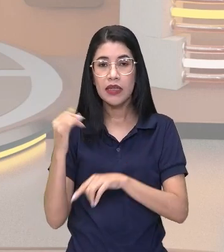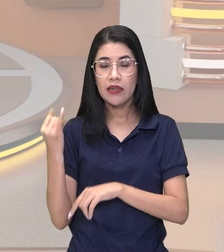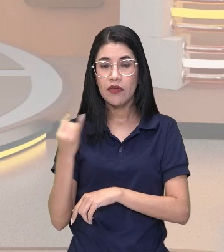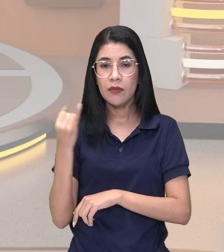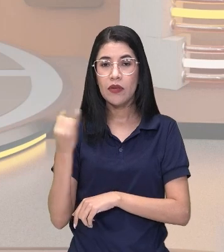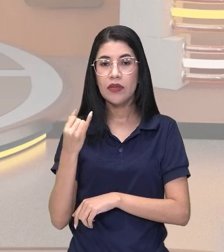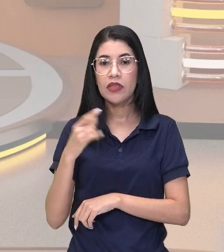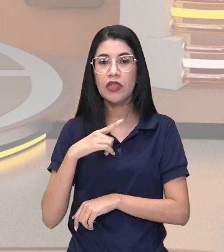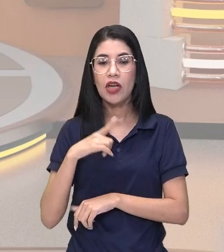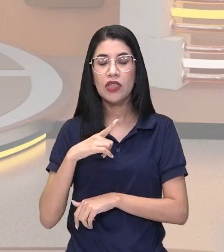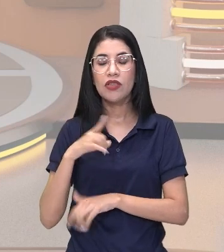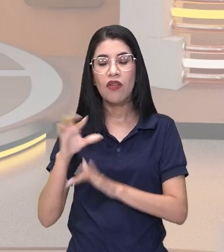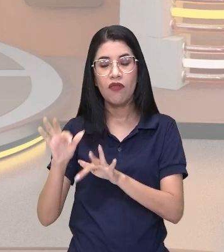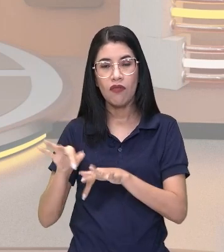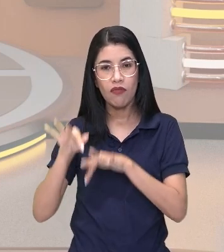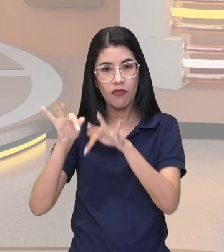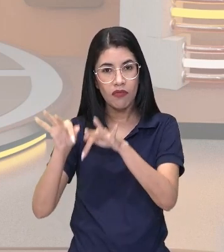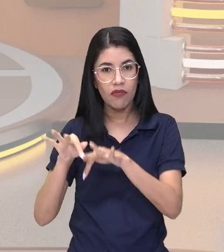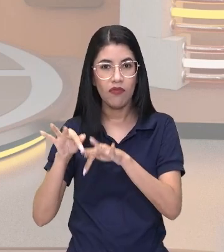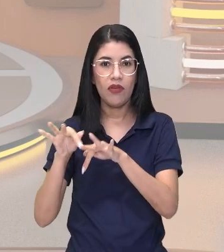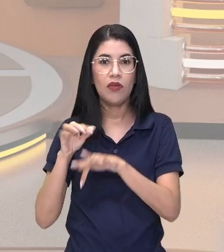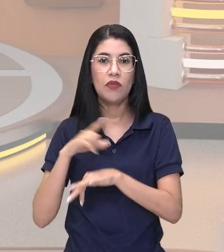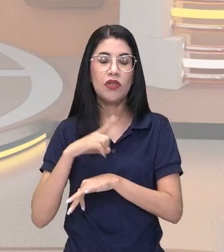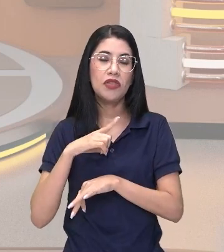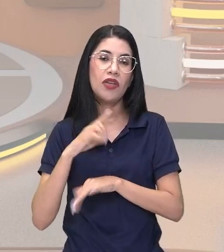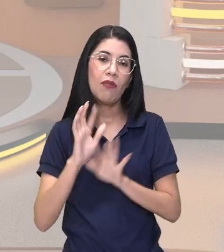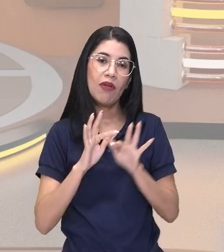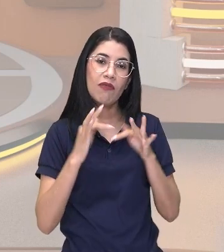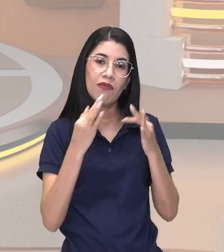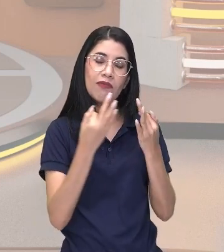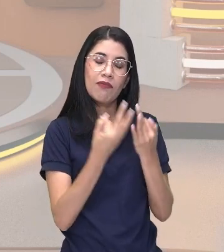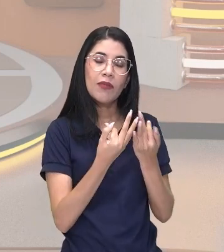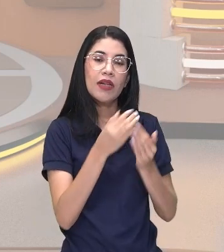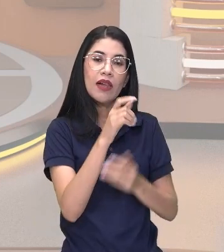grandes feudos, tinham sempre um parente que virava